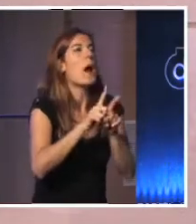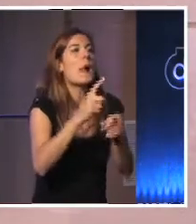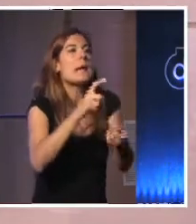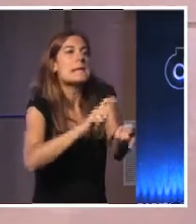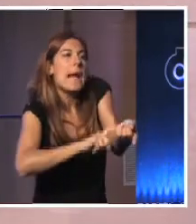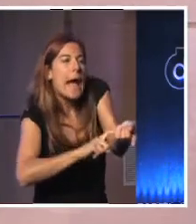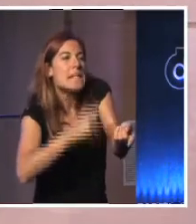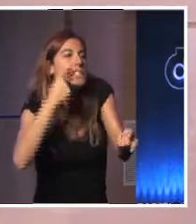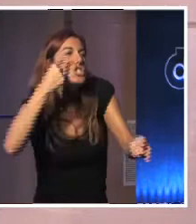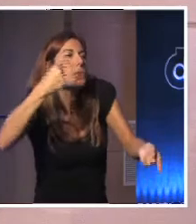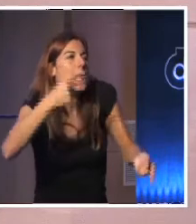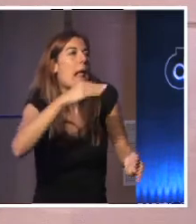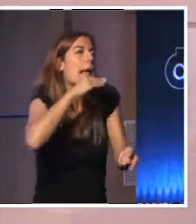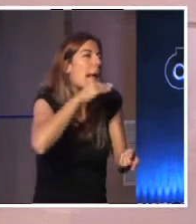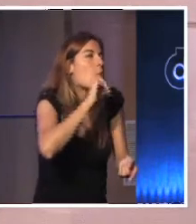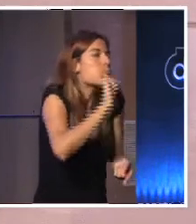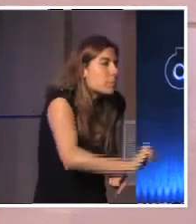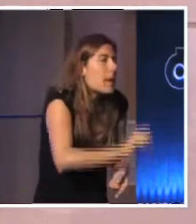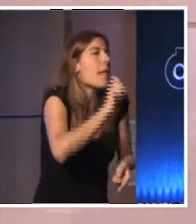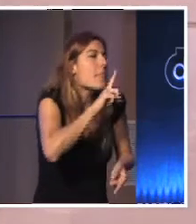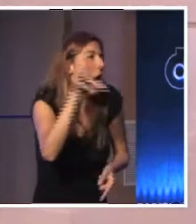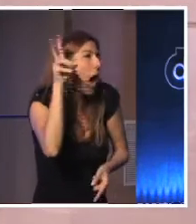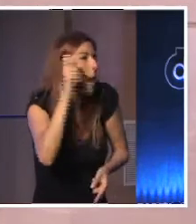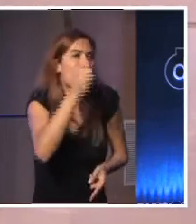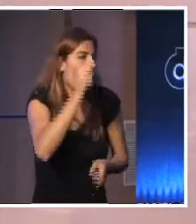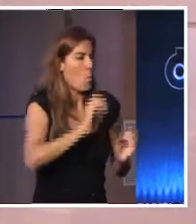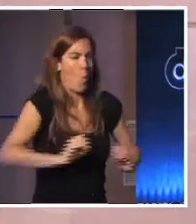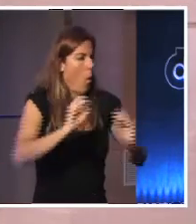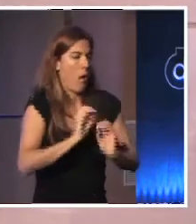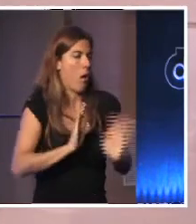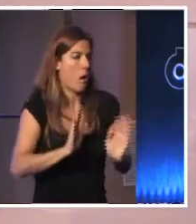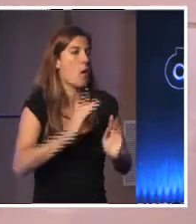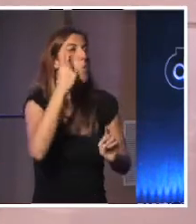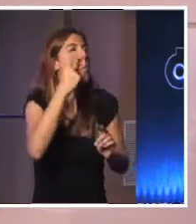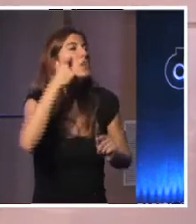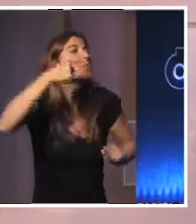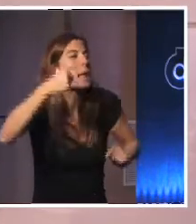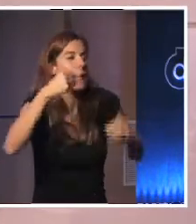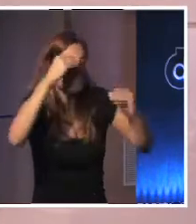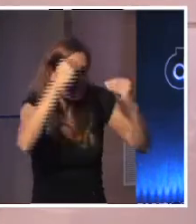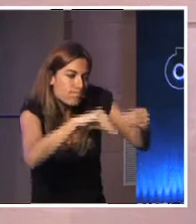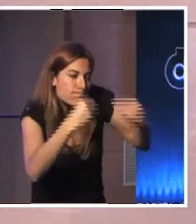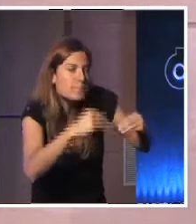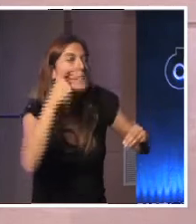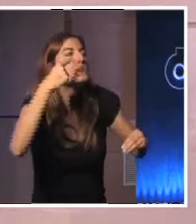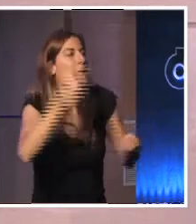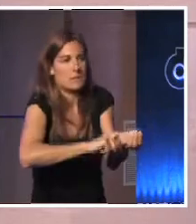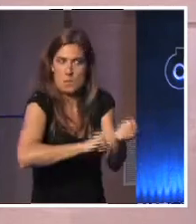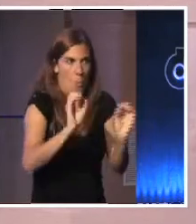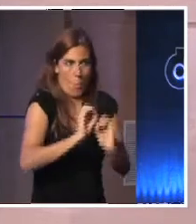raça específica. Não há, portanto, nenhuma raça treinada especificamente para este serviço.